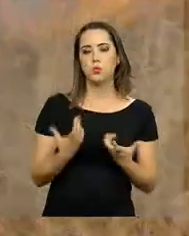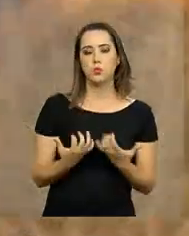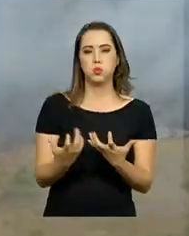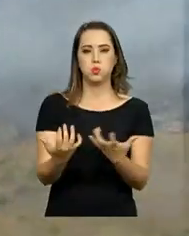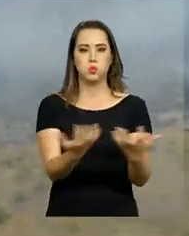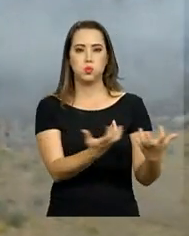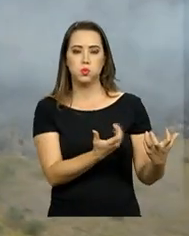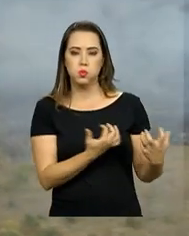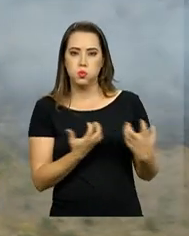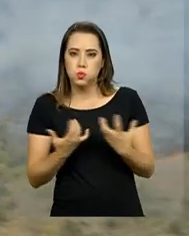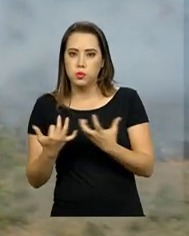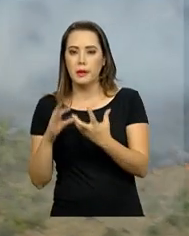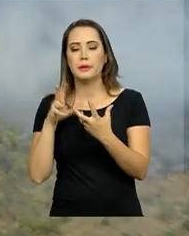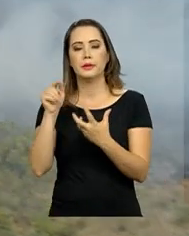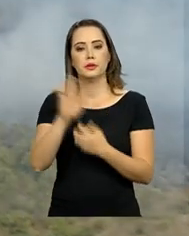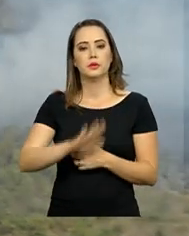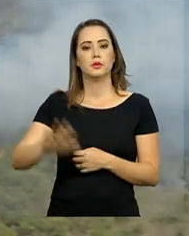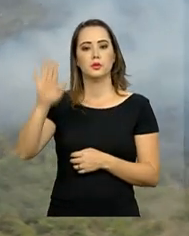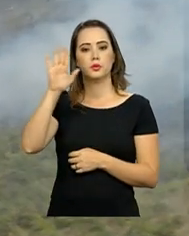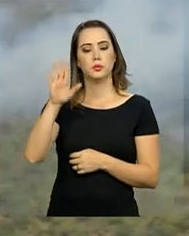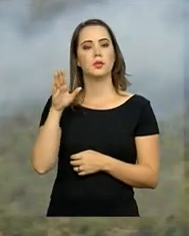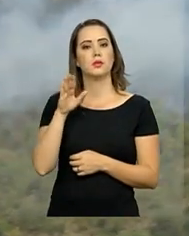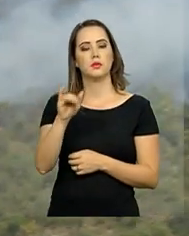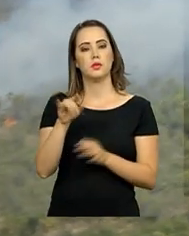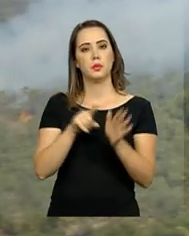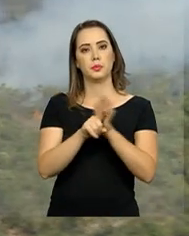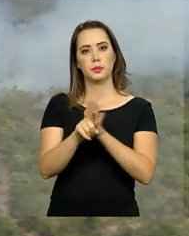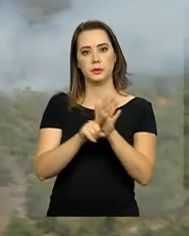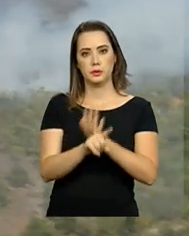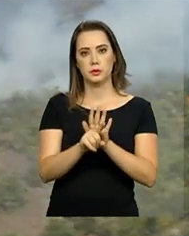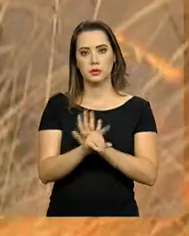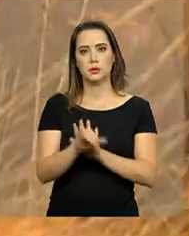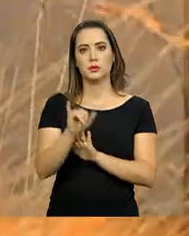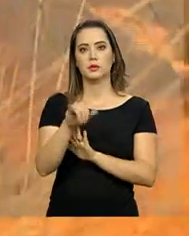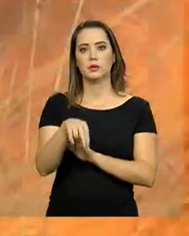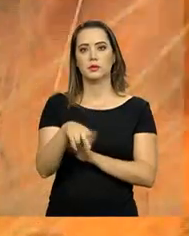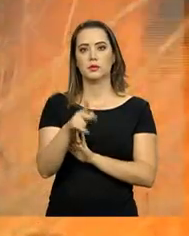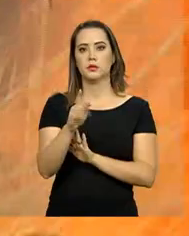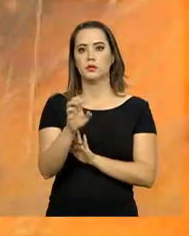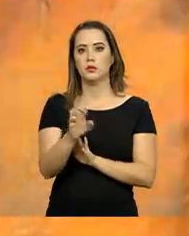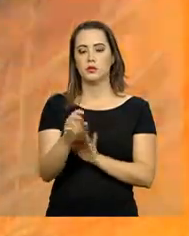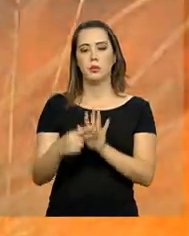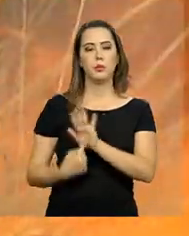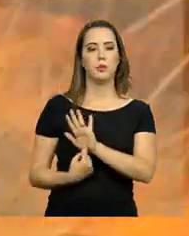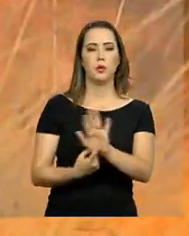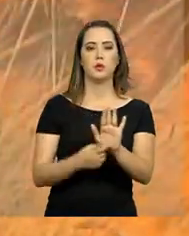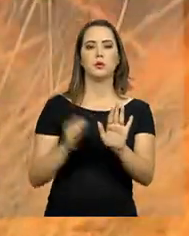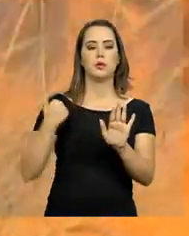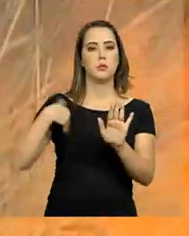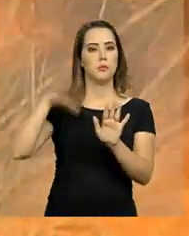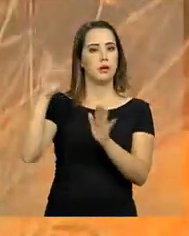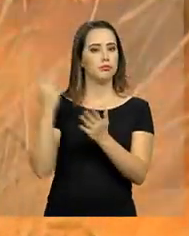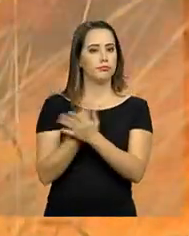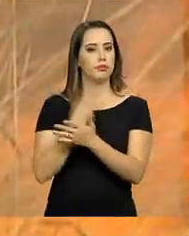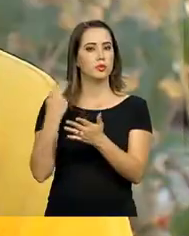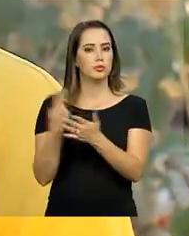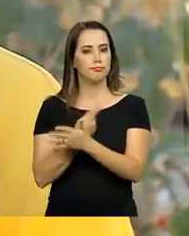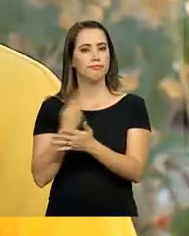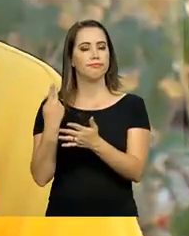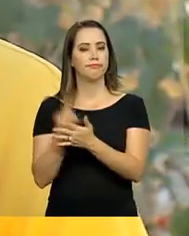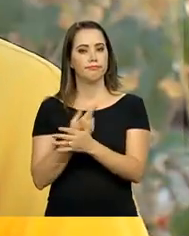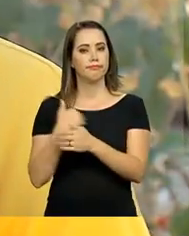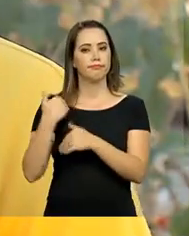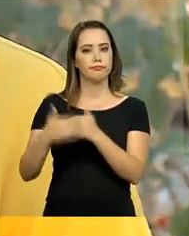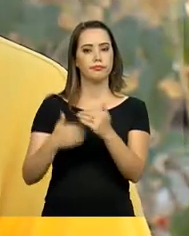o país segundo o instituto nacional de pesquisas espaciais o inpe ea incidência vem aumentando nos últimos meses o